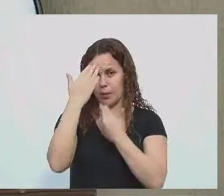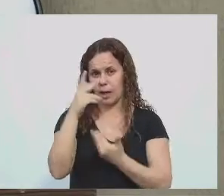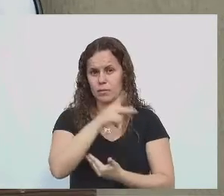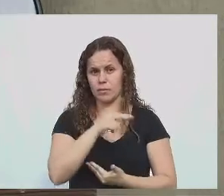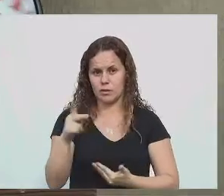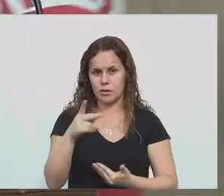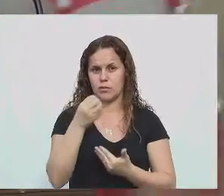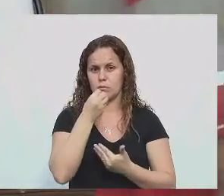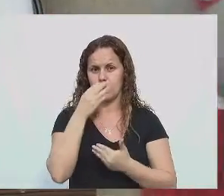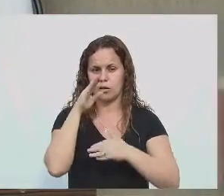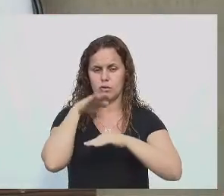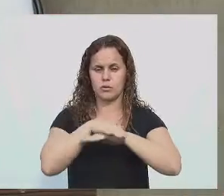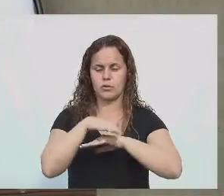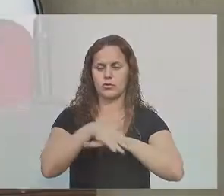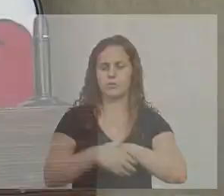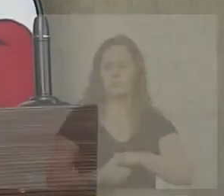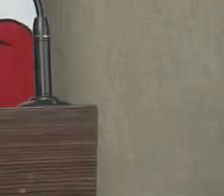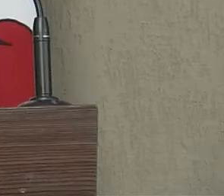noite.